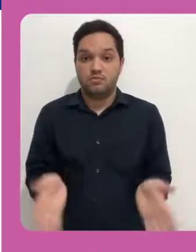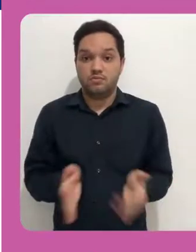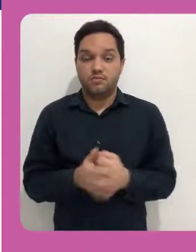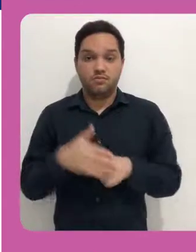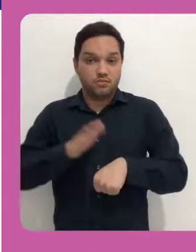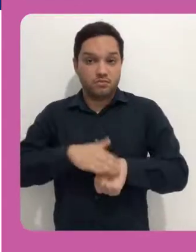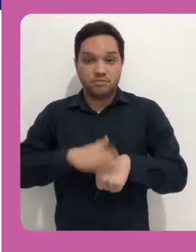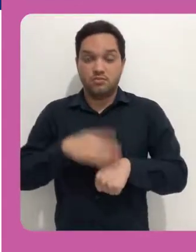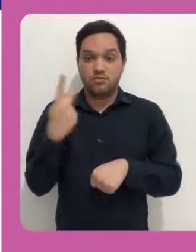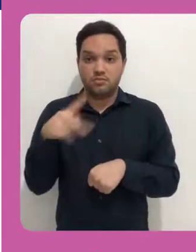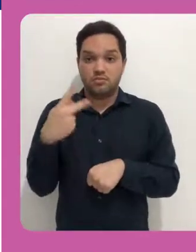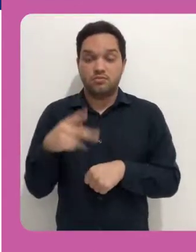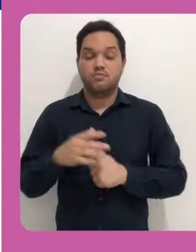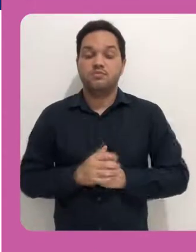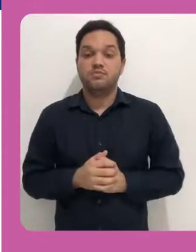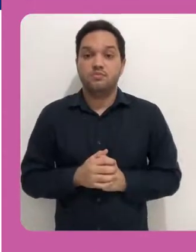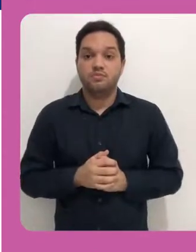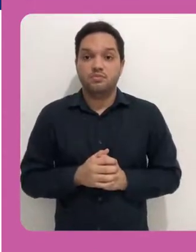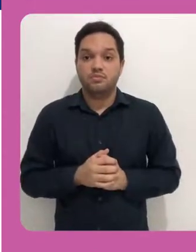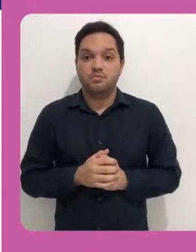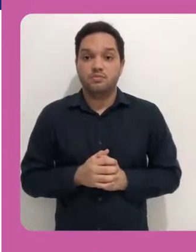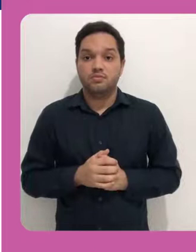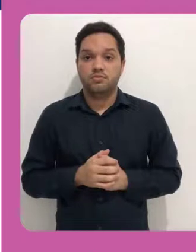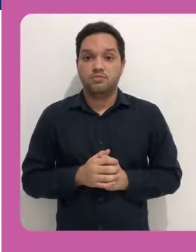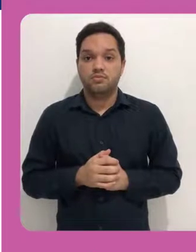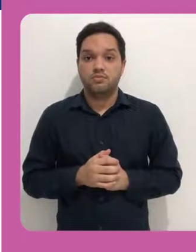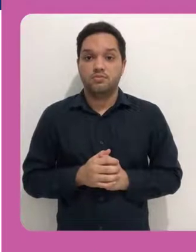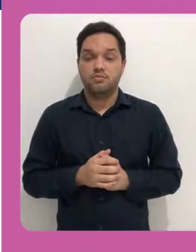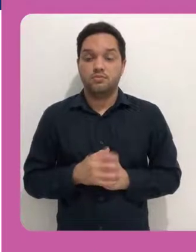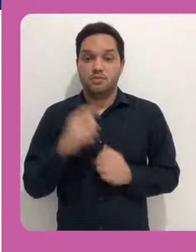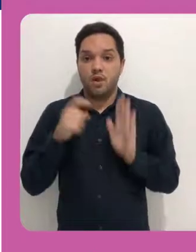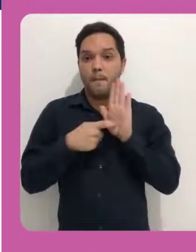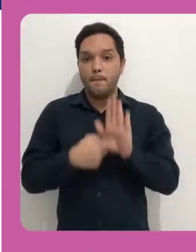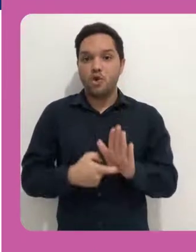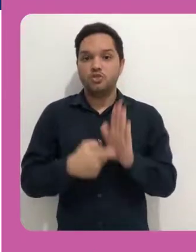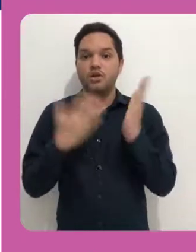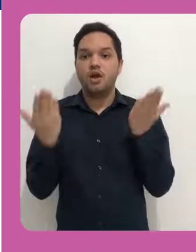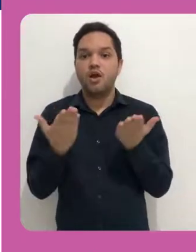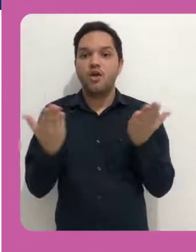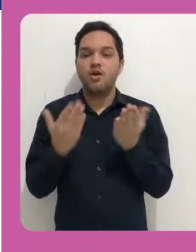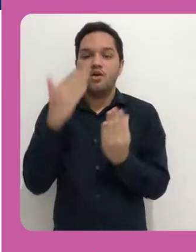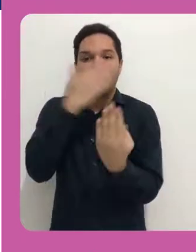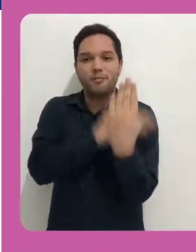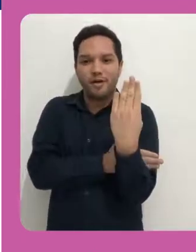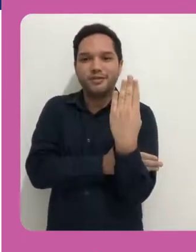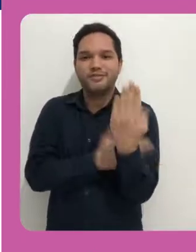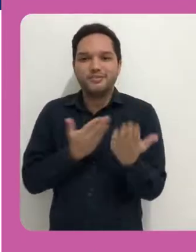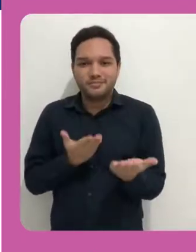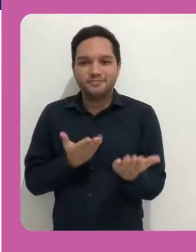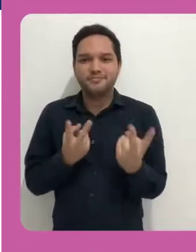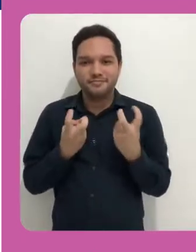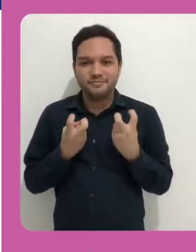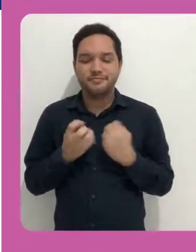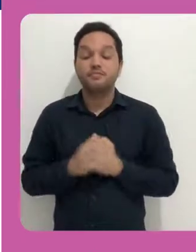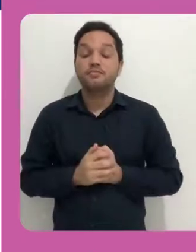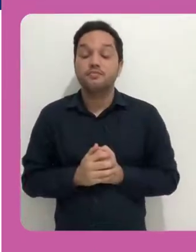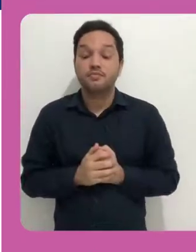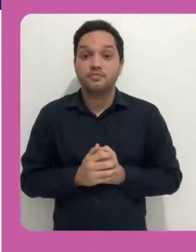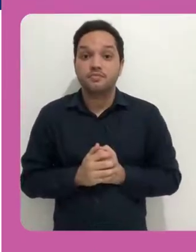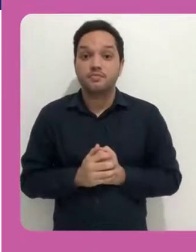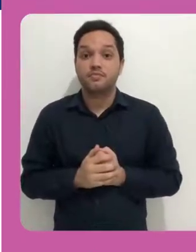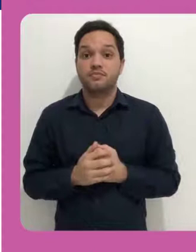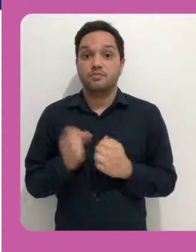uma pastinha. Bom, se vocês clicarem em cima dessa pastinha, aqui vocês verão